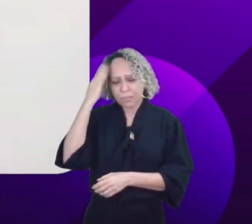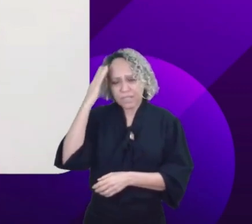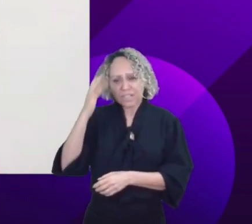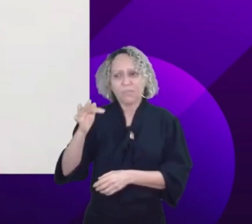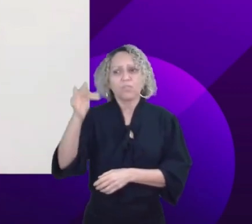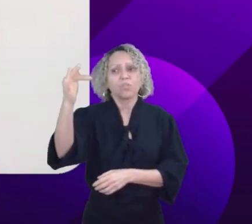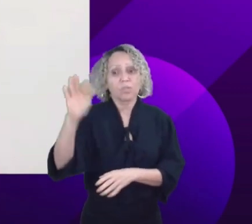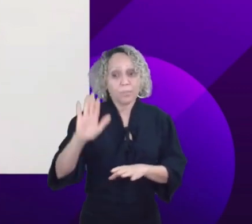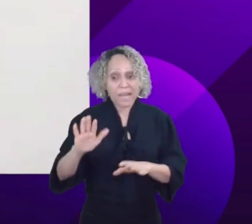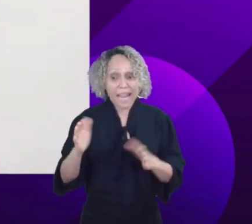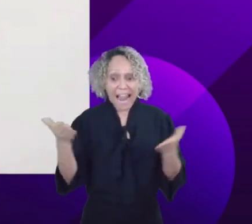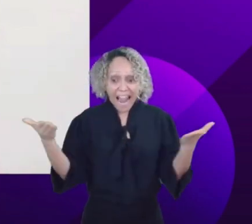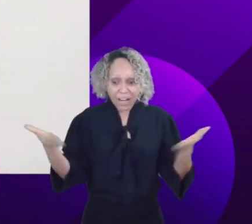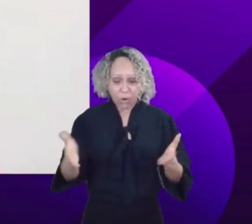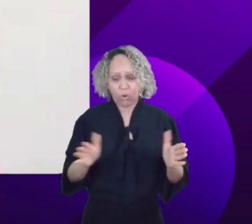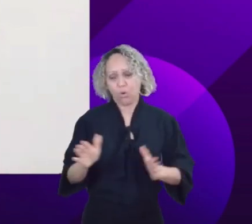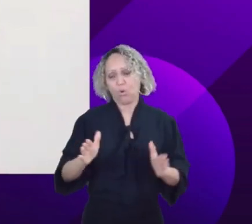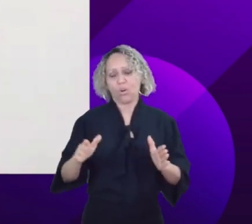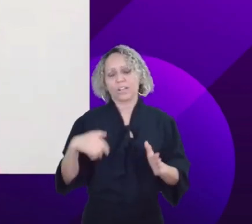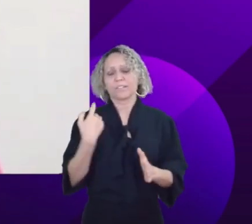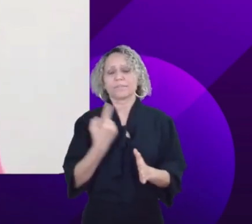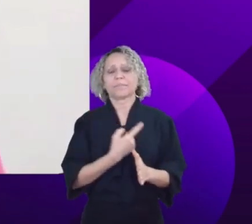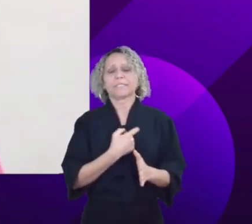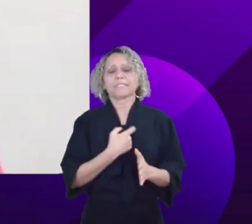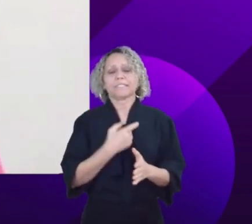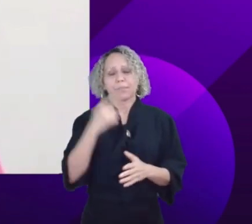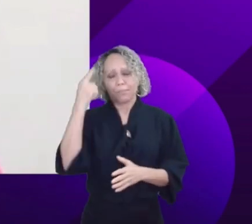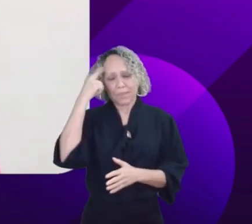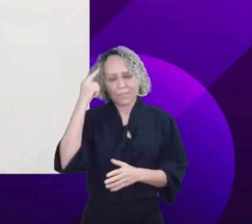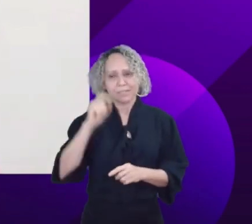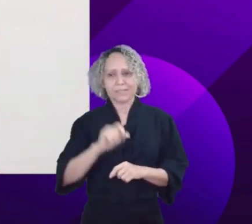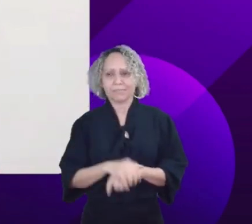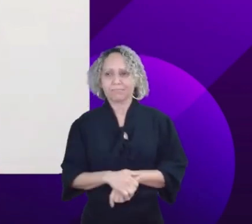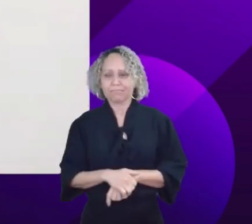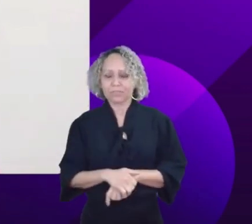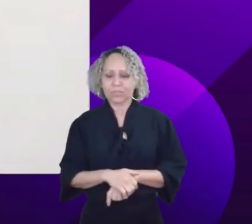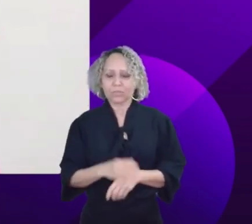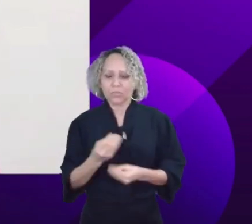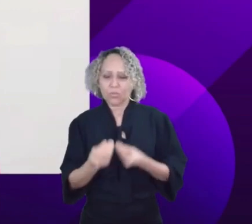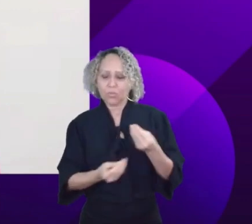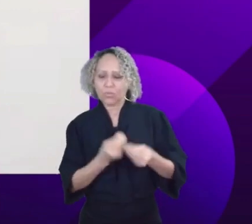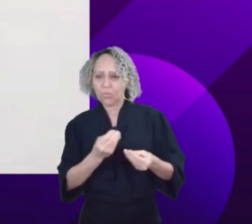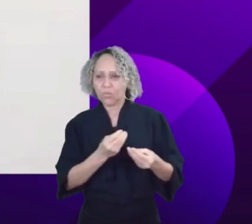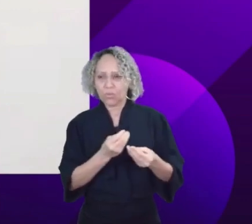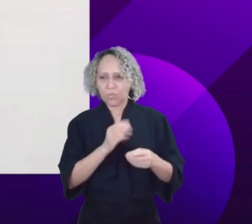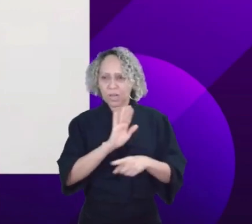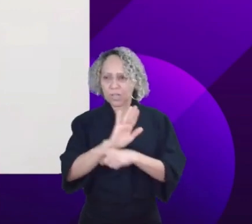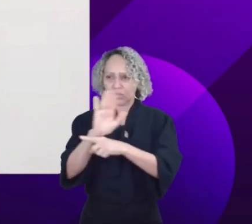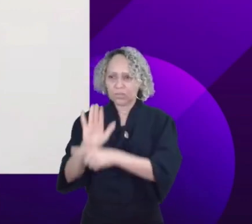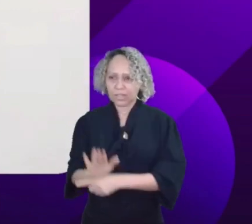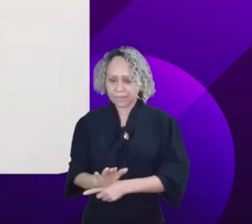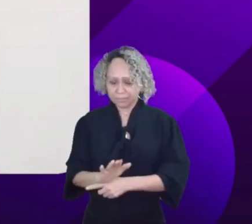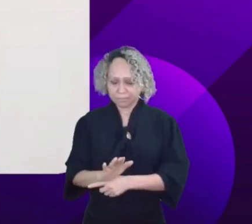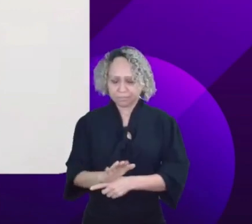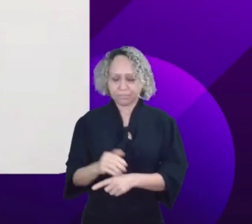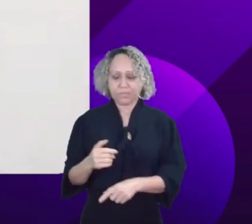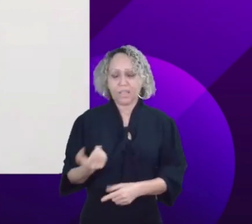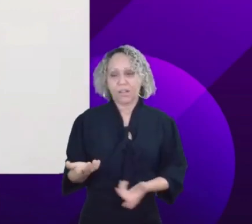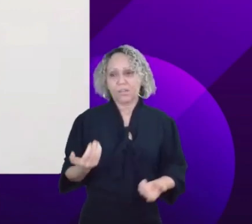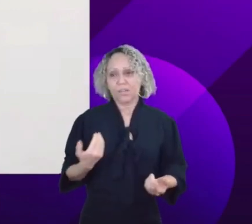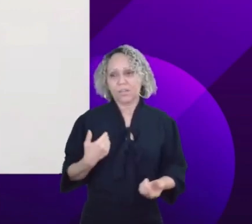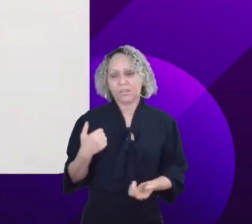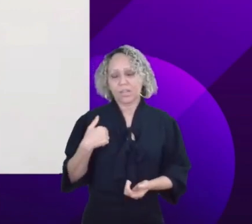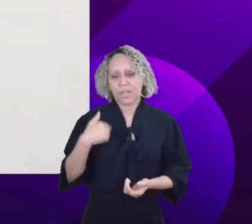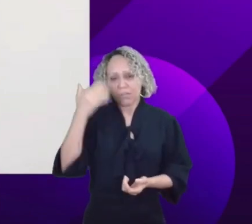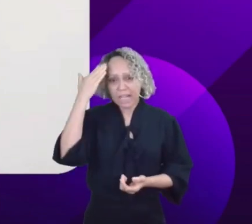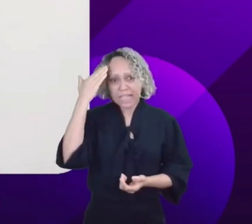agora. E para finalizar, então, eu queria agradecer, né, a oportunidade de estar aqui falando um pouco sobre as mudanças climáticas